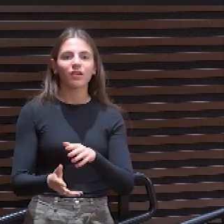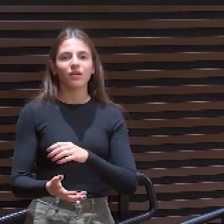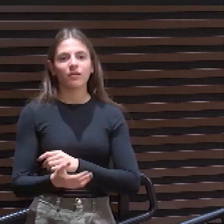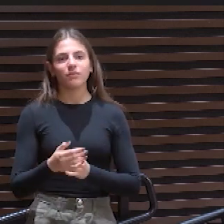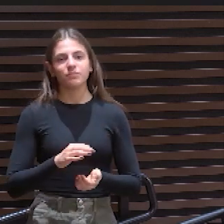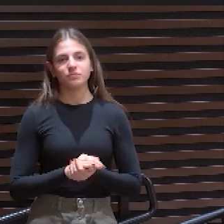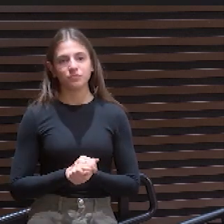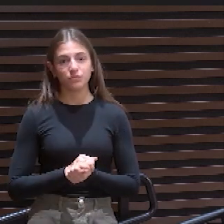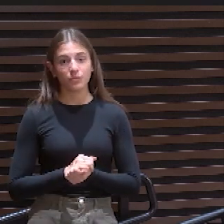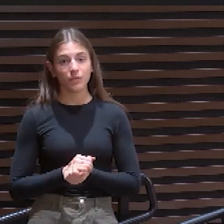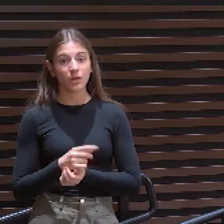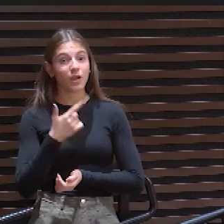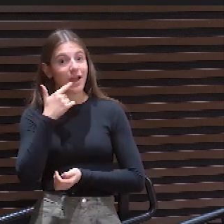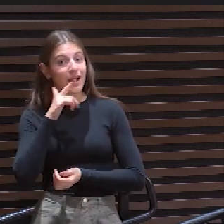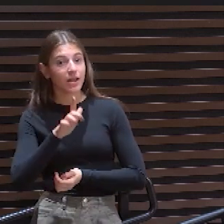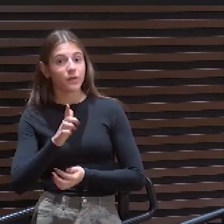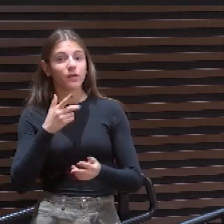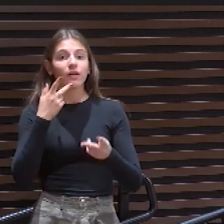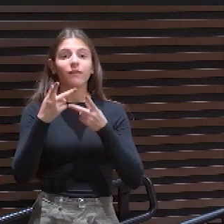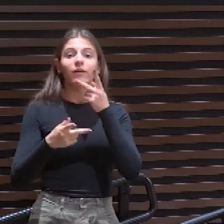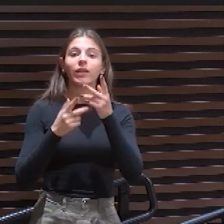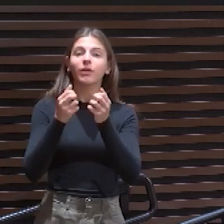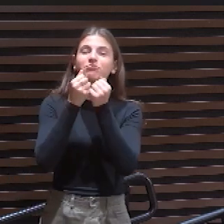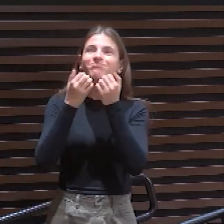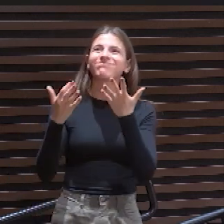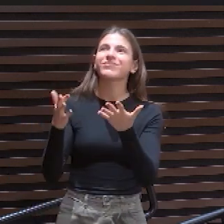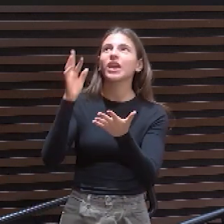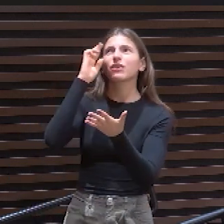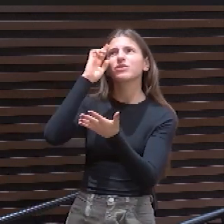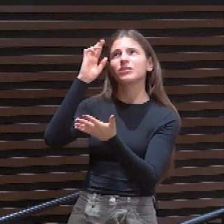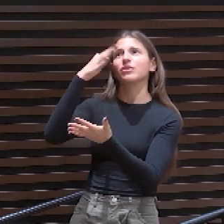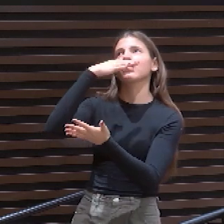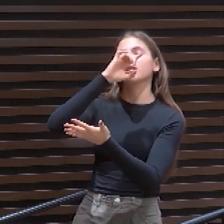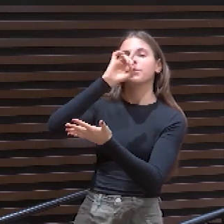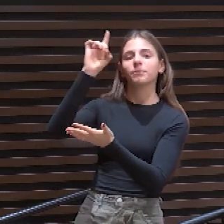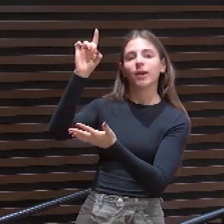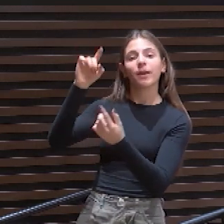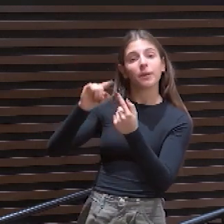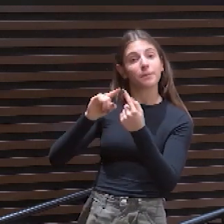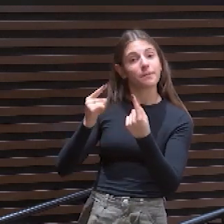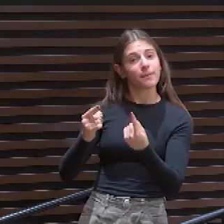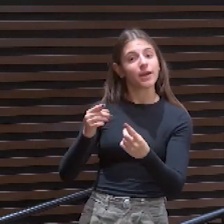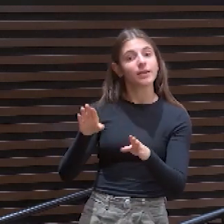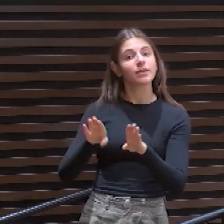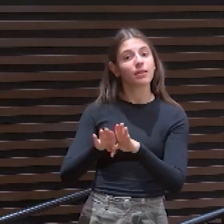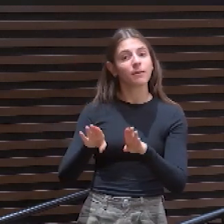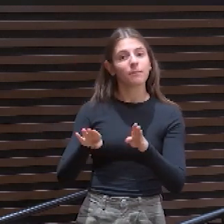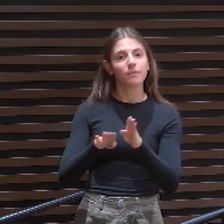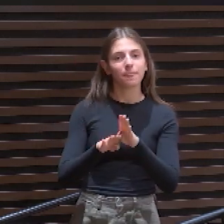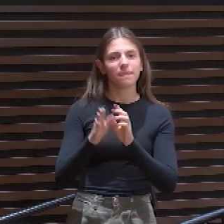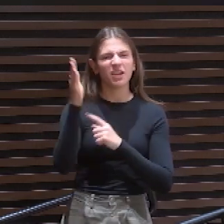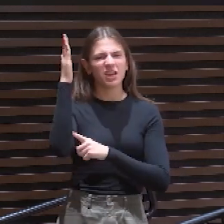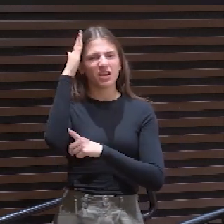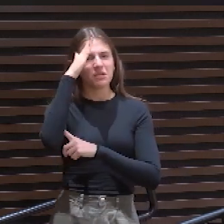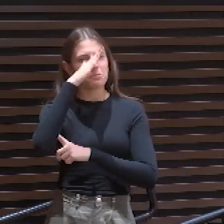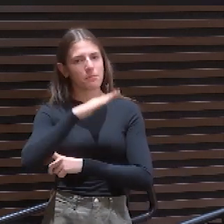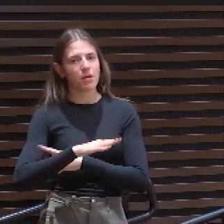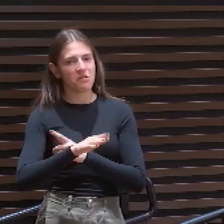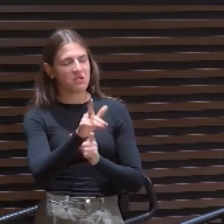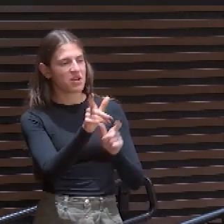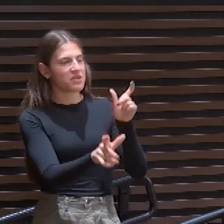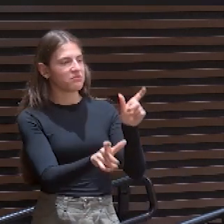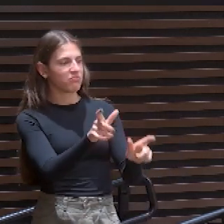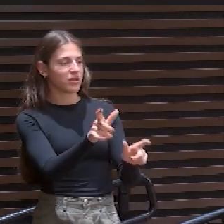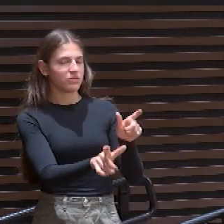ela bendizemos ao Senhor e Pai. Também com ela amaldiçoamos os homens